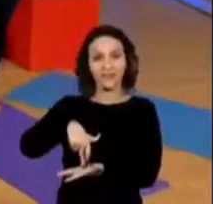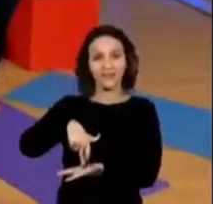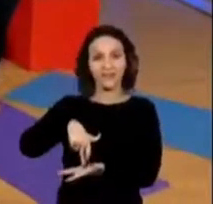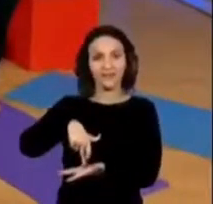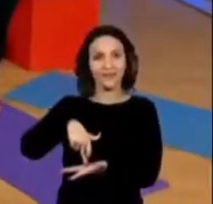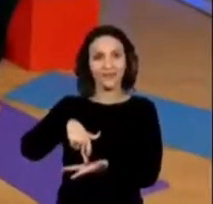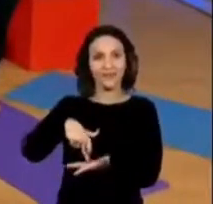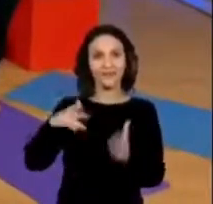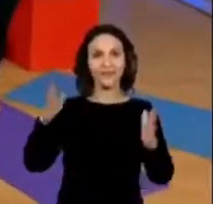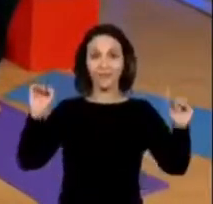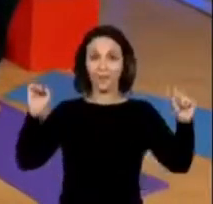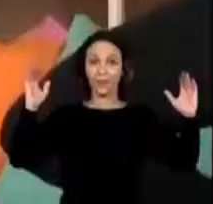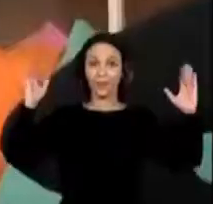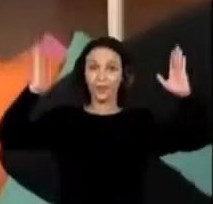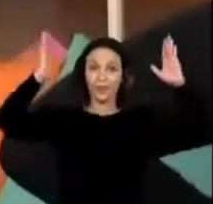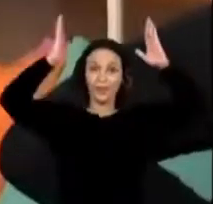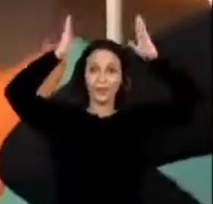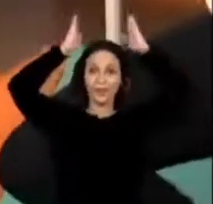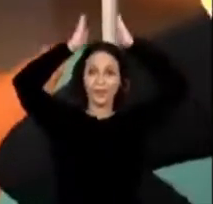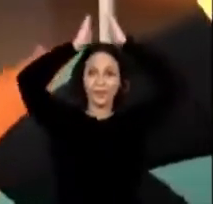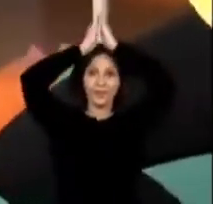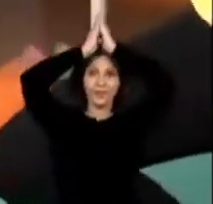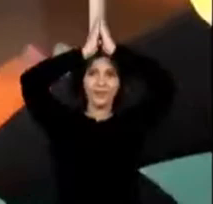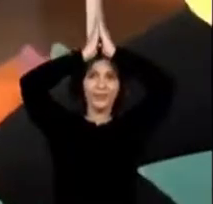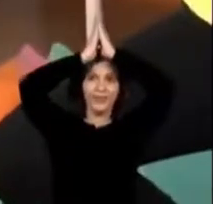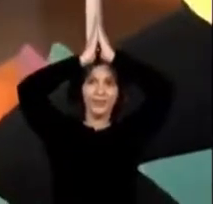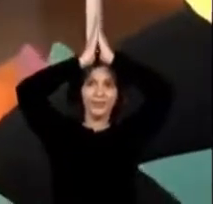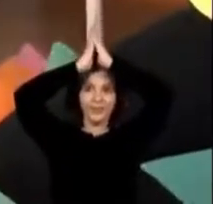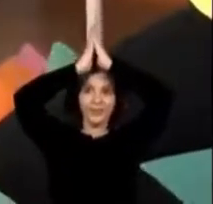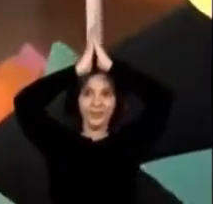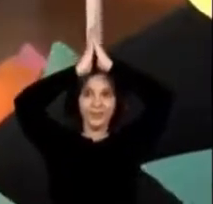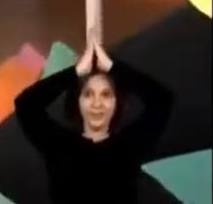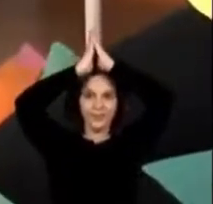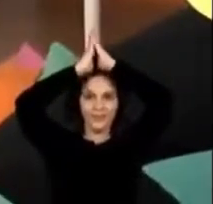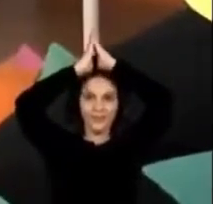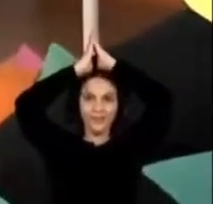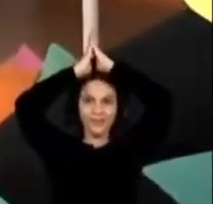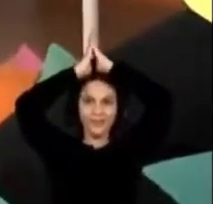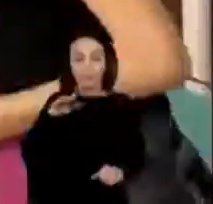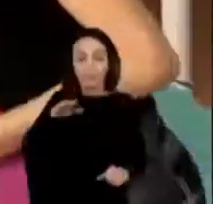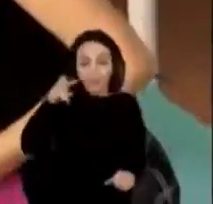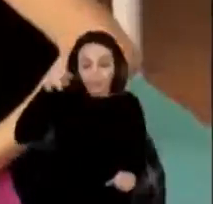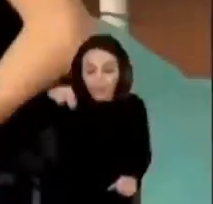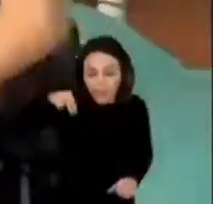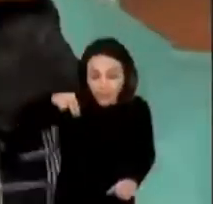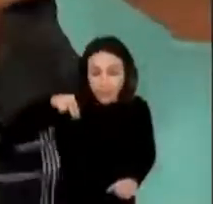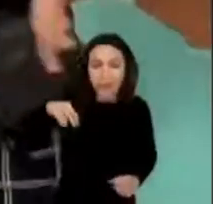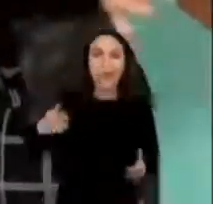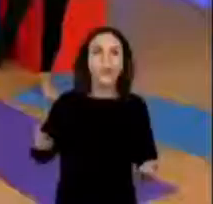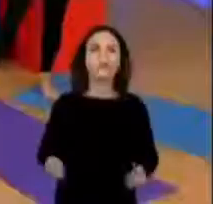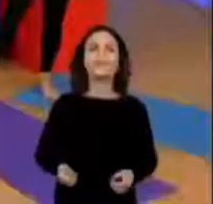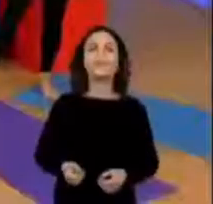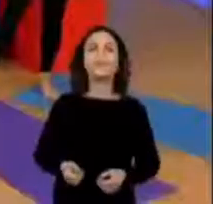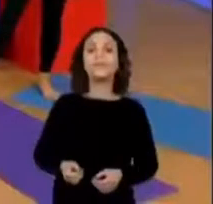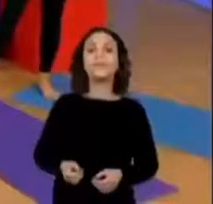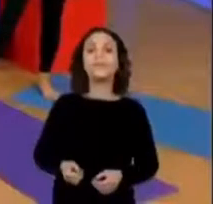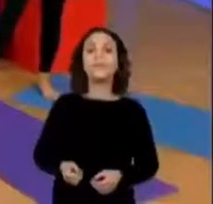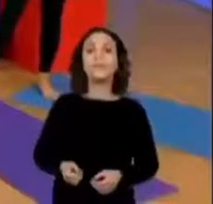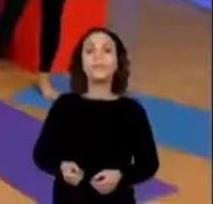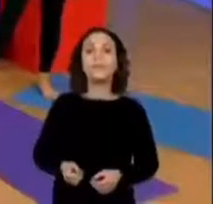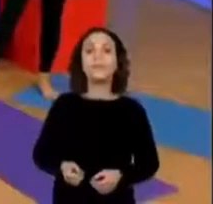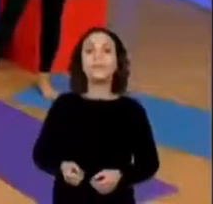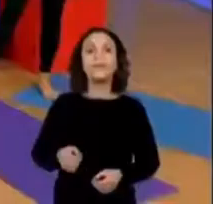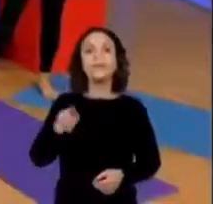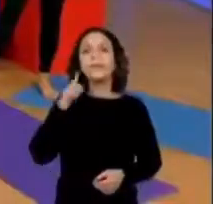Virando a árvore, ó, pode juntar as mãos aqui em cima, se equilibre, estátua com os olhos. Sorteio, um, dois e...